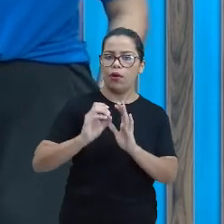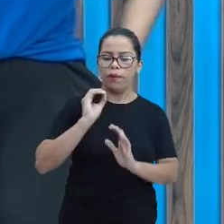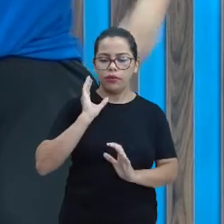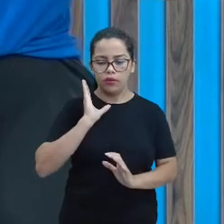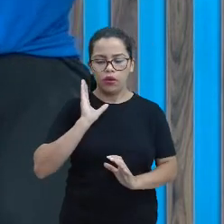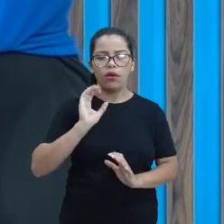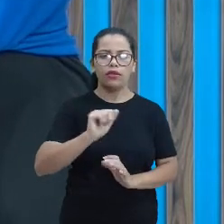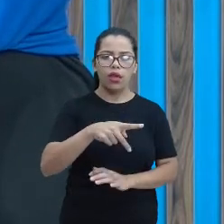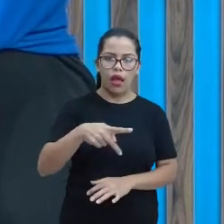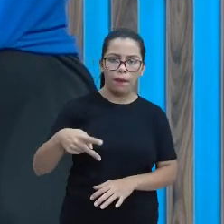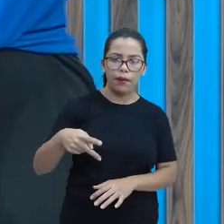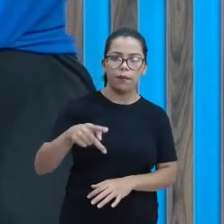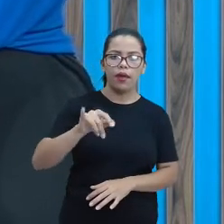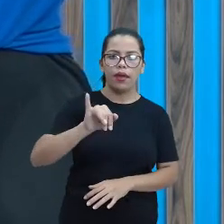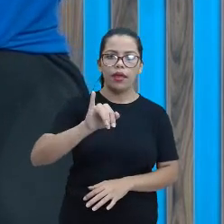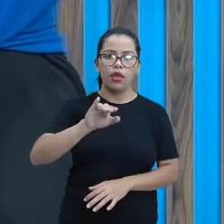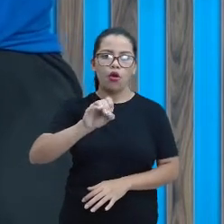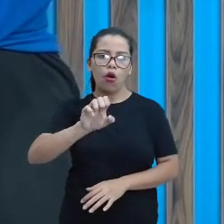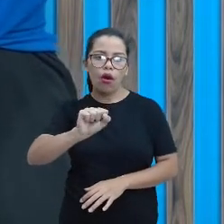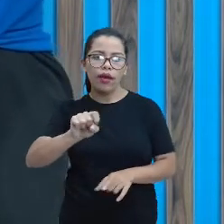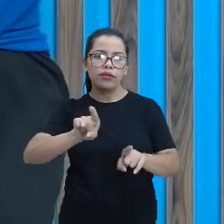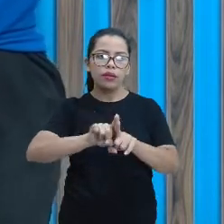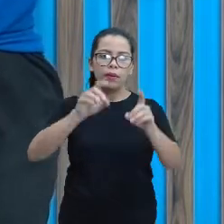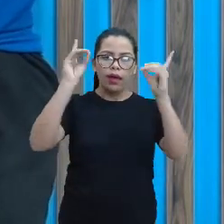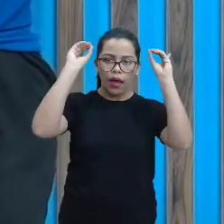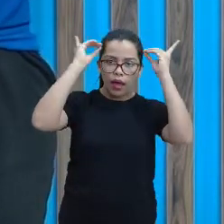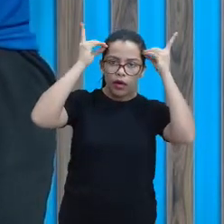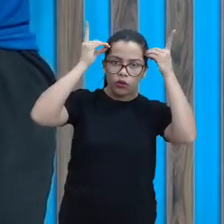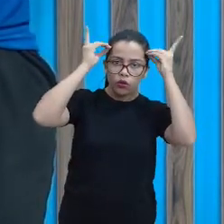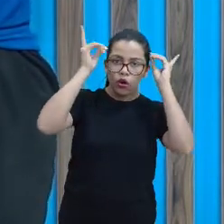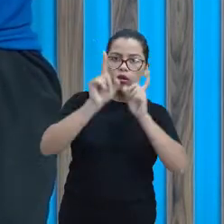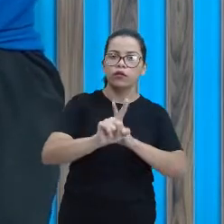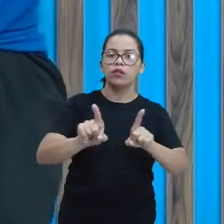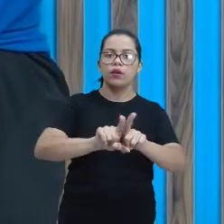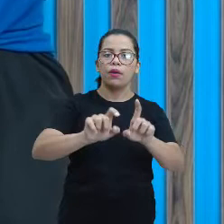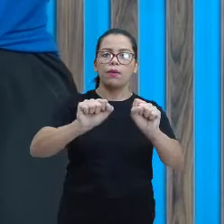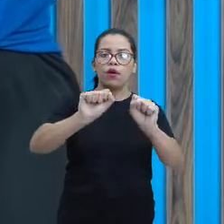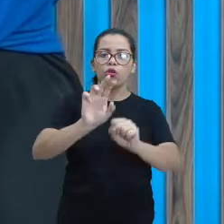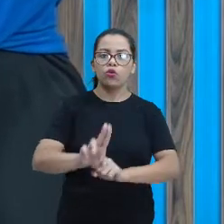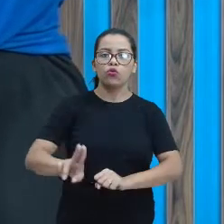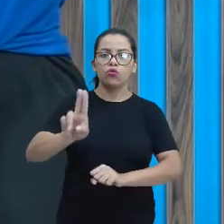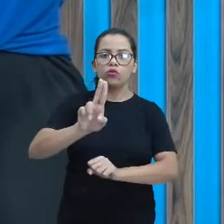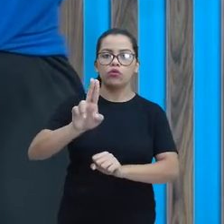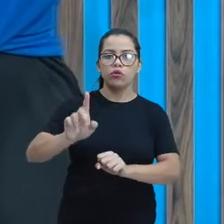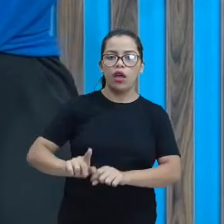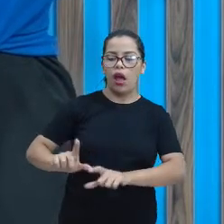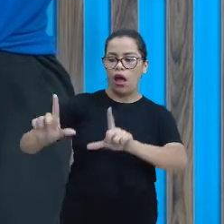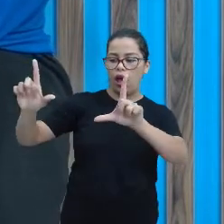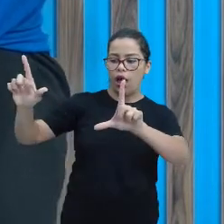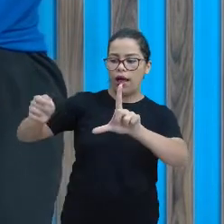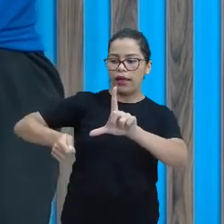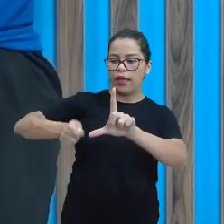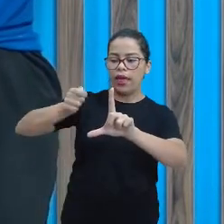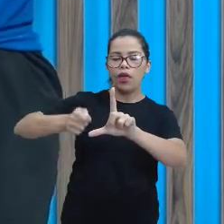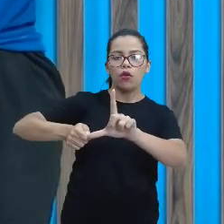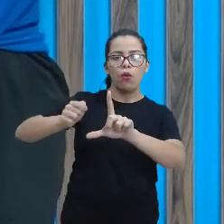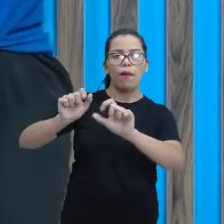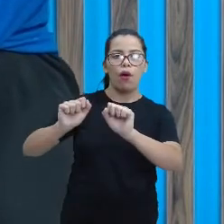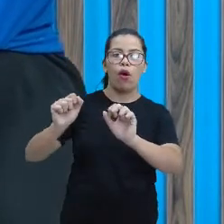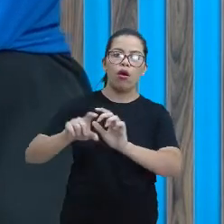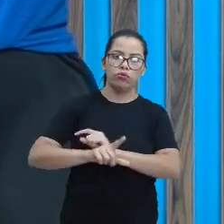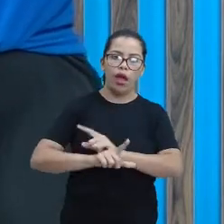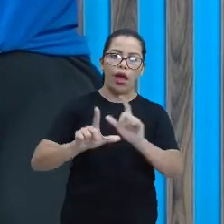de aplicativo para iOS e para Android, como vocês também podem usar o QR Code que está aparecendo na